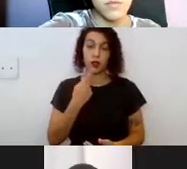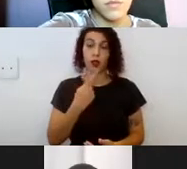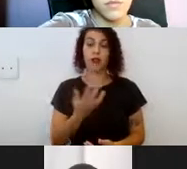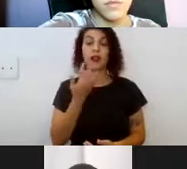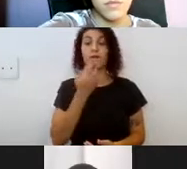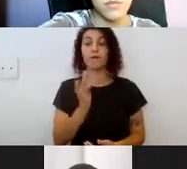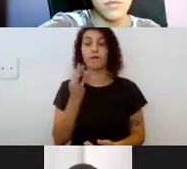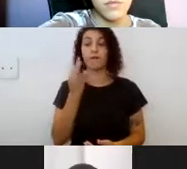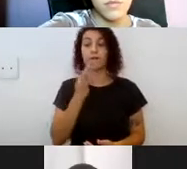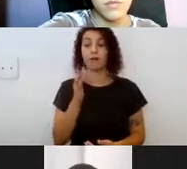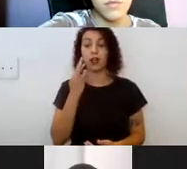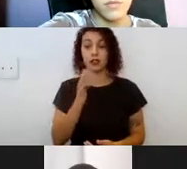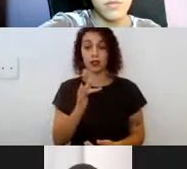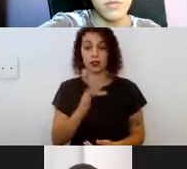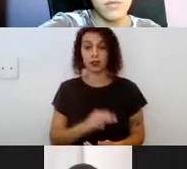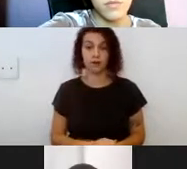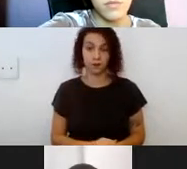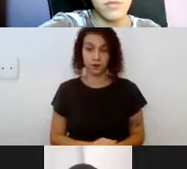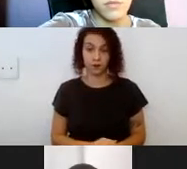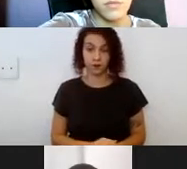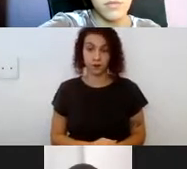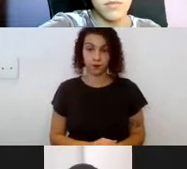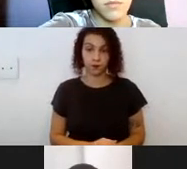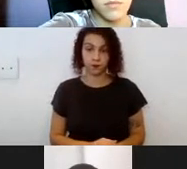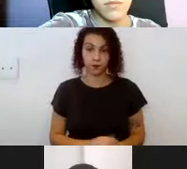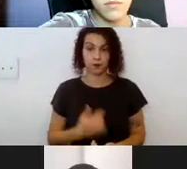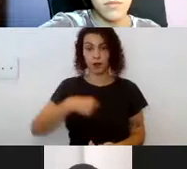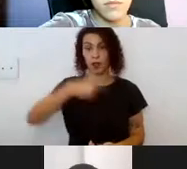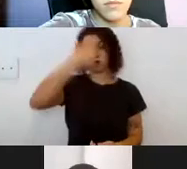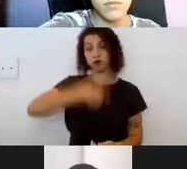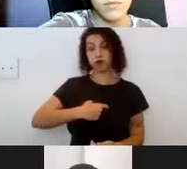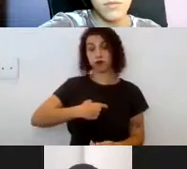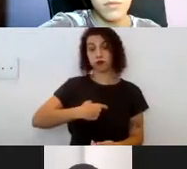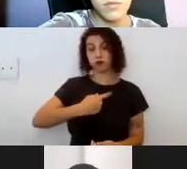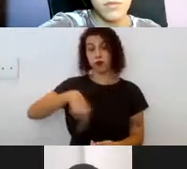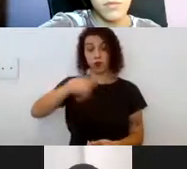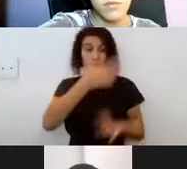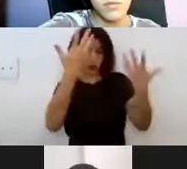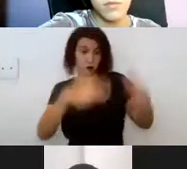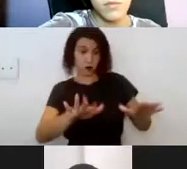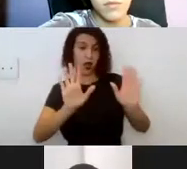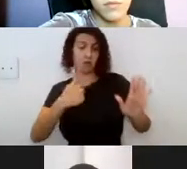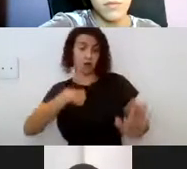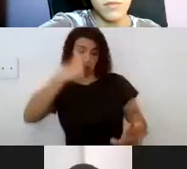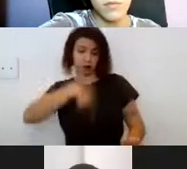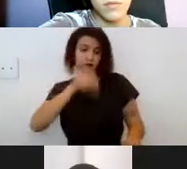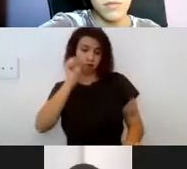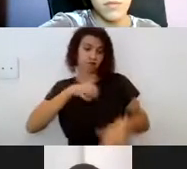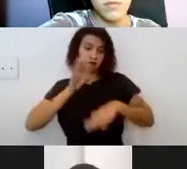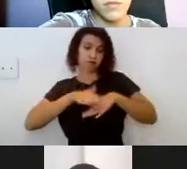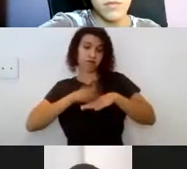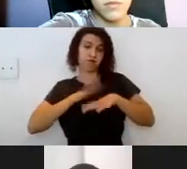ainda que não queiram não Olá eu sou ainda que não quero Olá